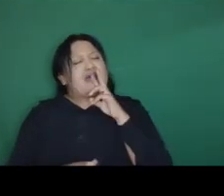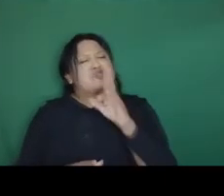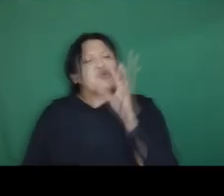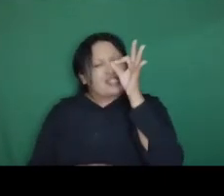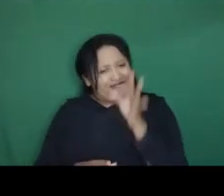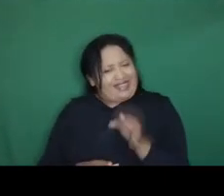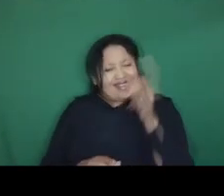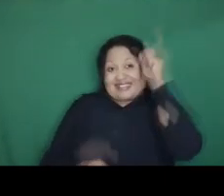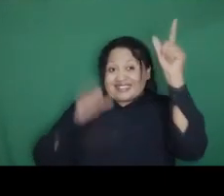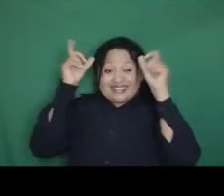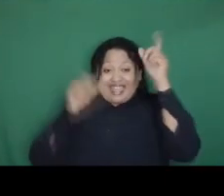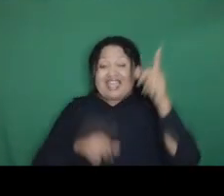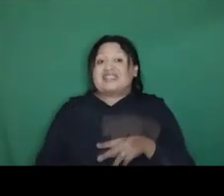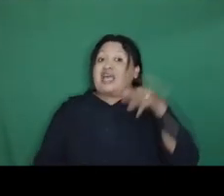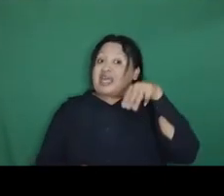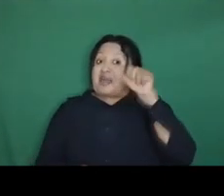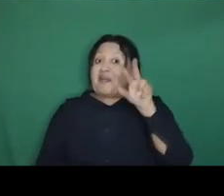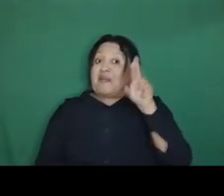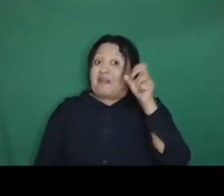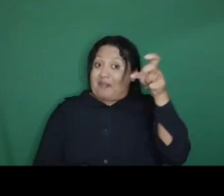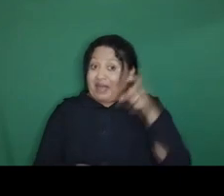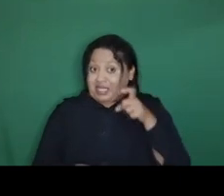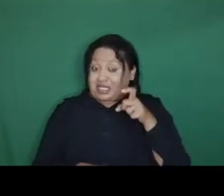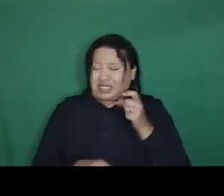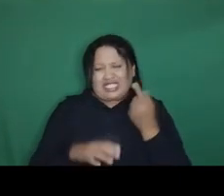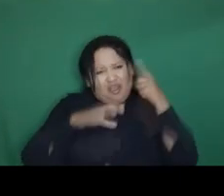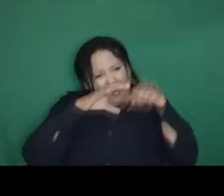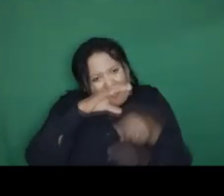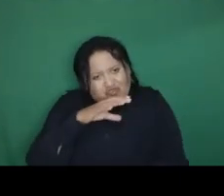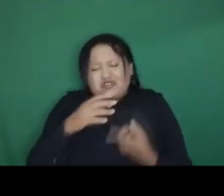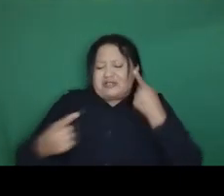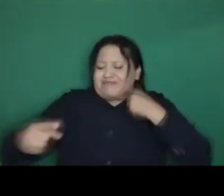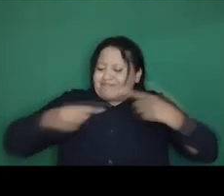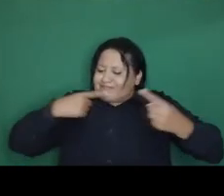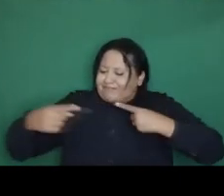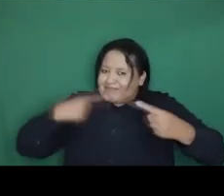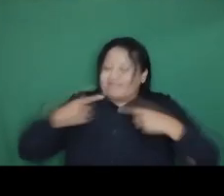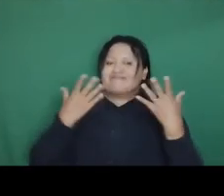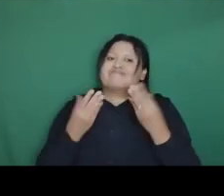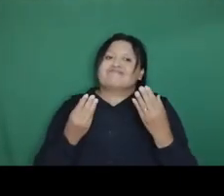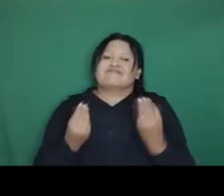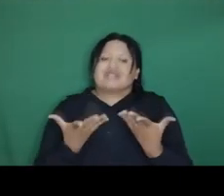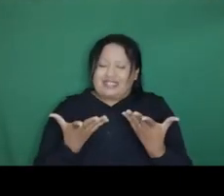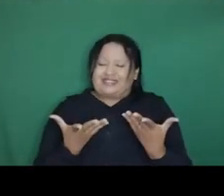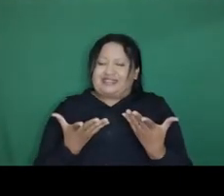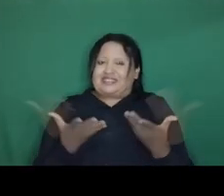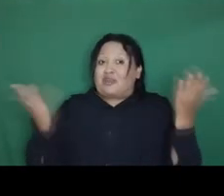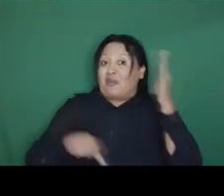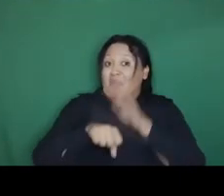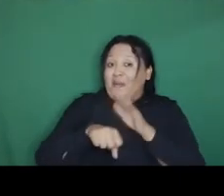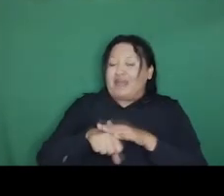que ele discute bastante são realmente de classe exploração opressão e alienação mas quando